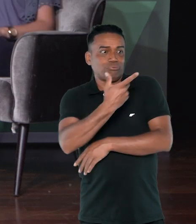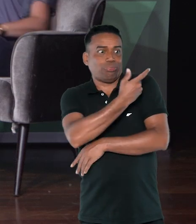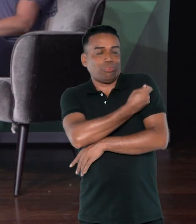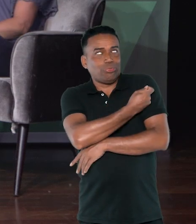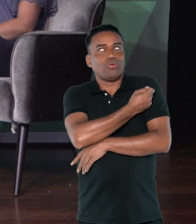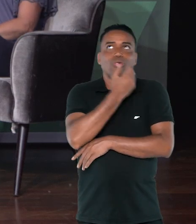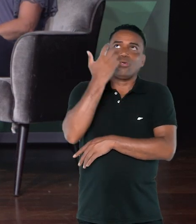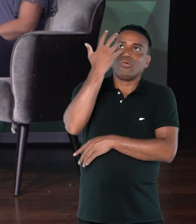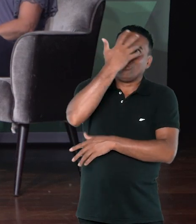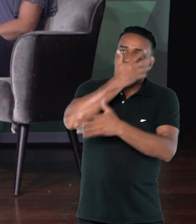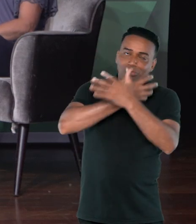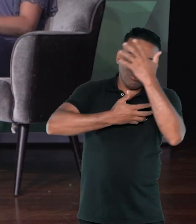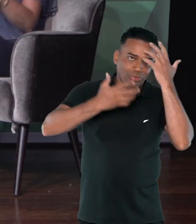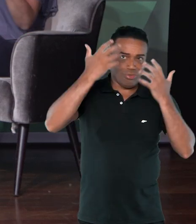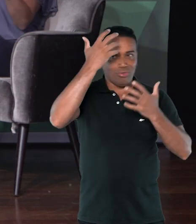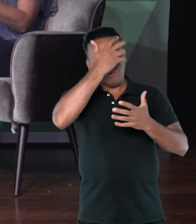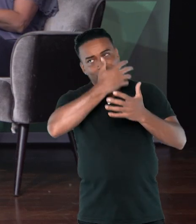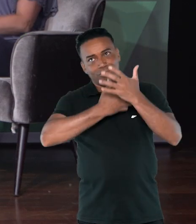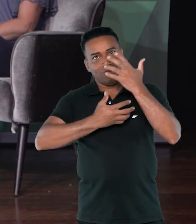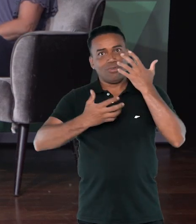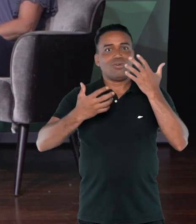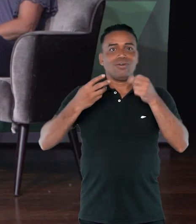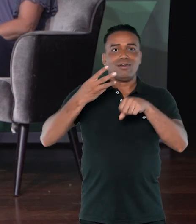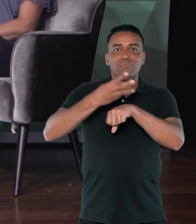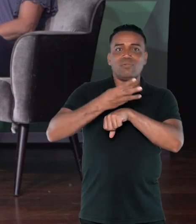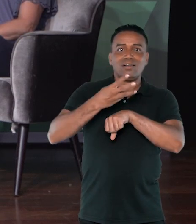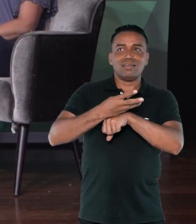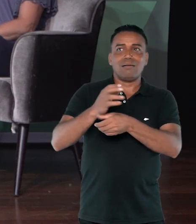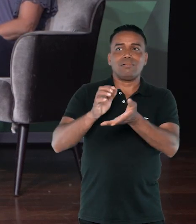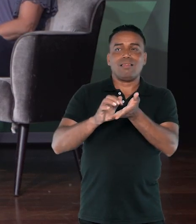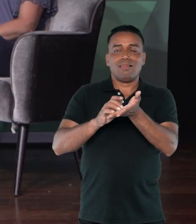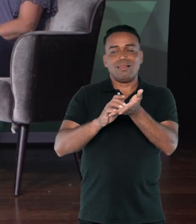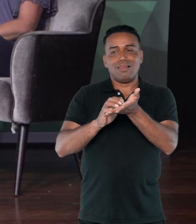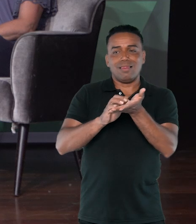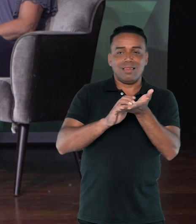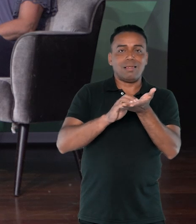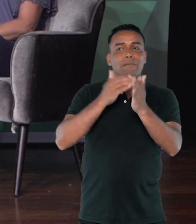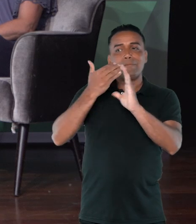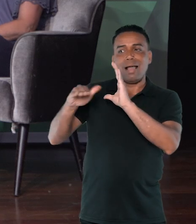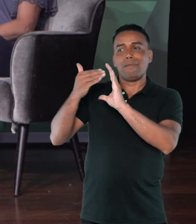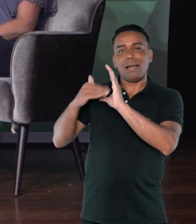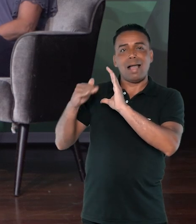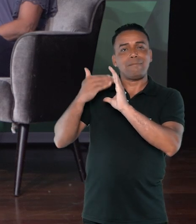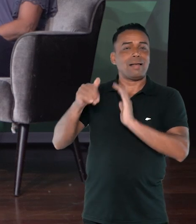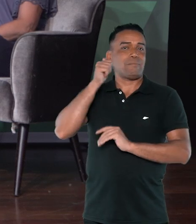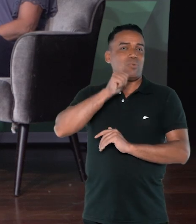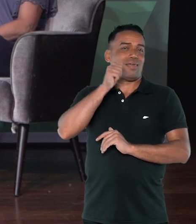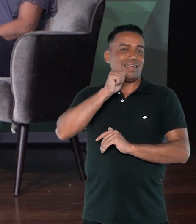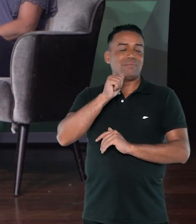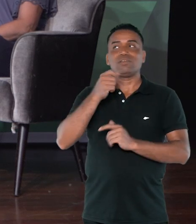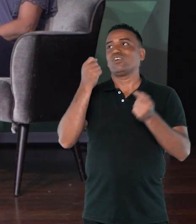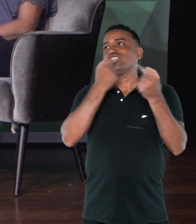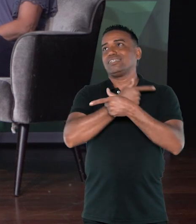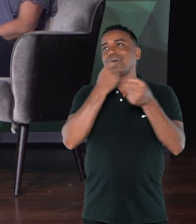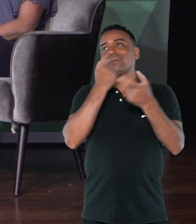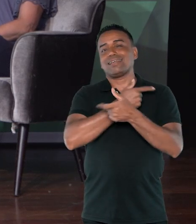muito divertido, né? Assim, saber dessa história que cheia de Não, e ela de graça. adorou, né? E a gente super se diverte